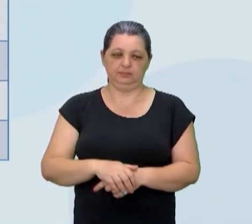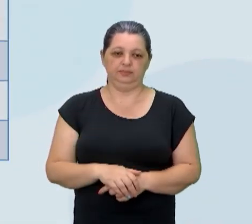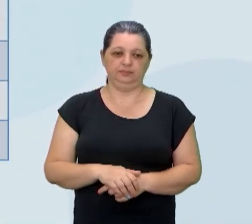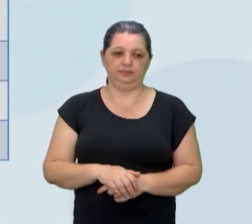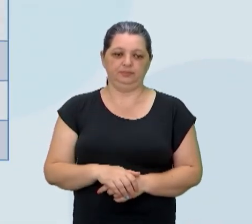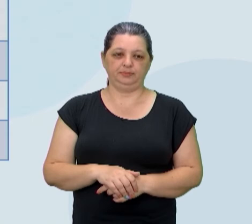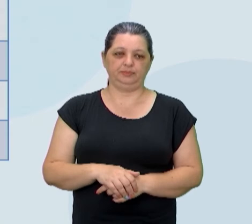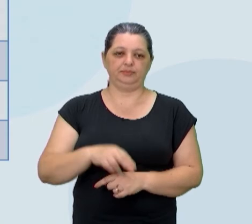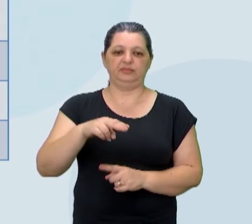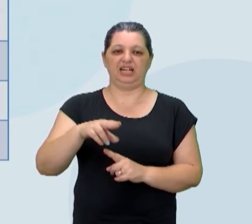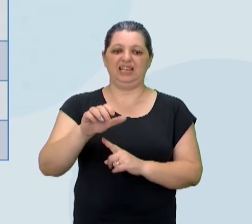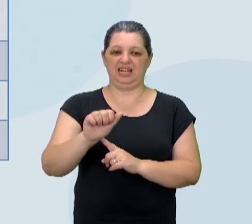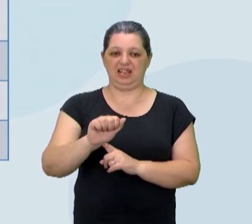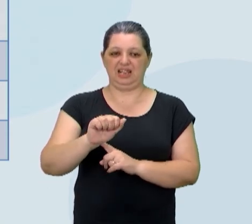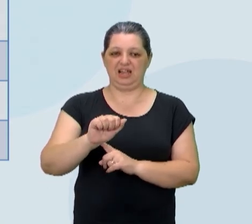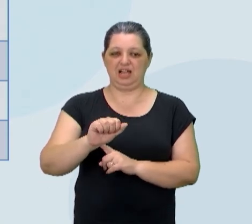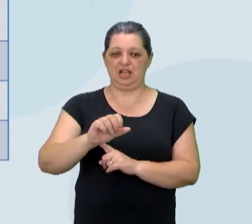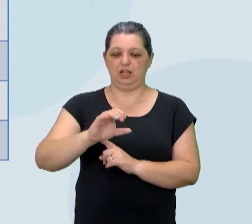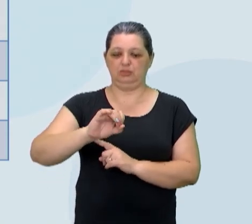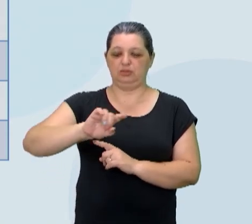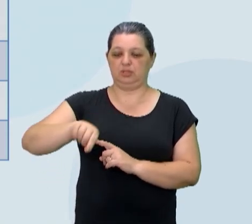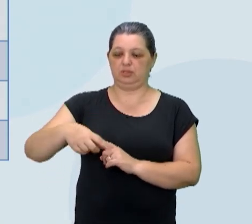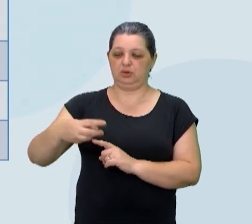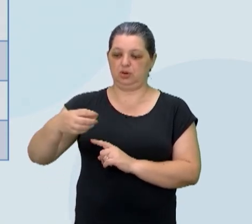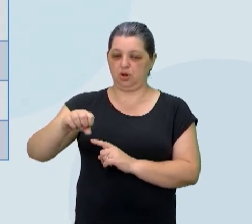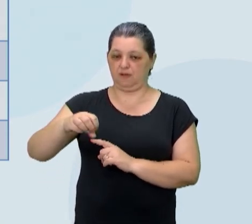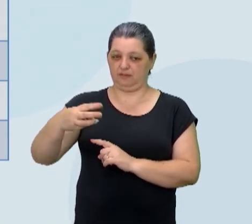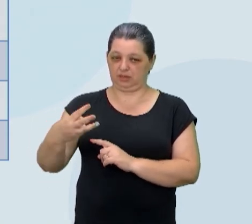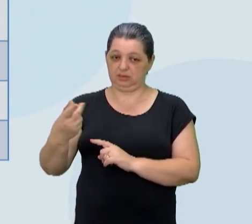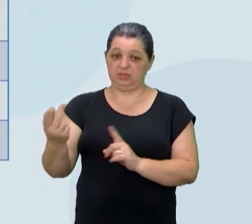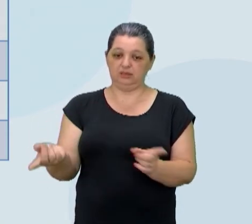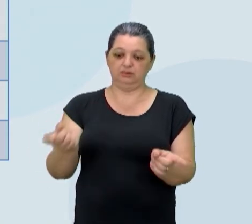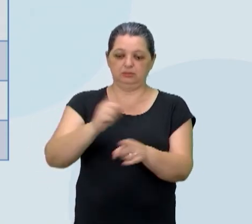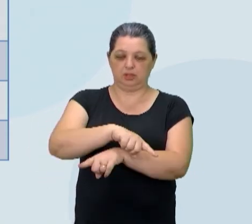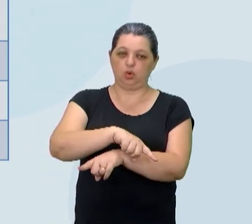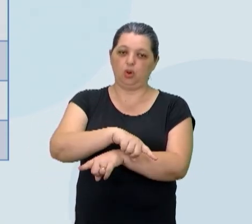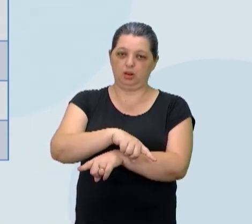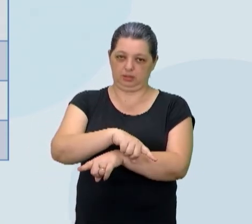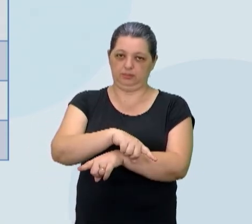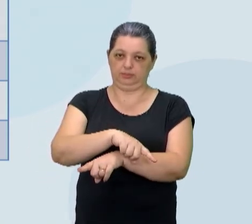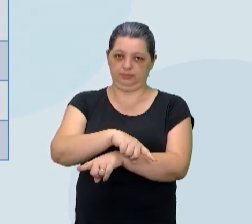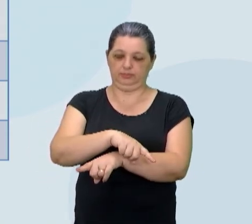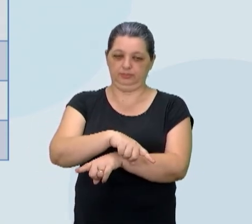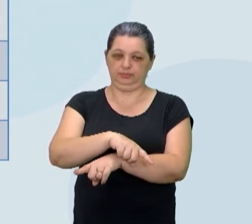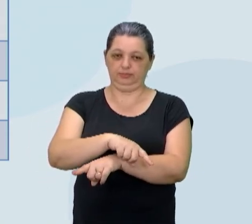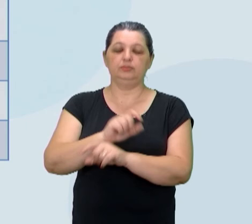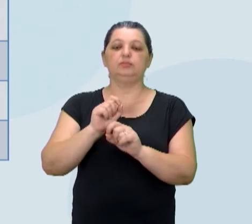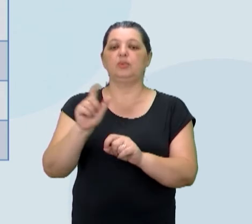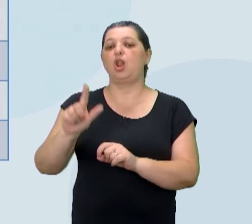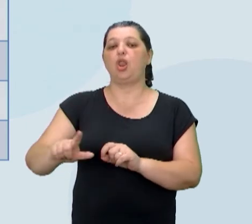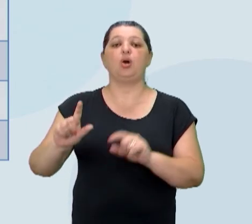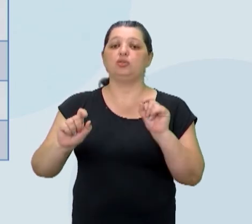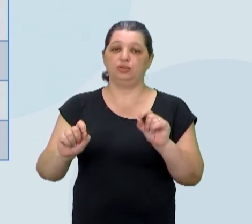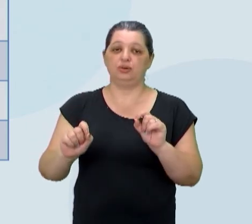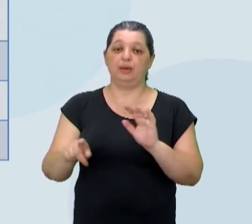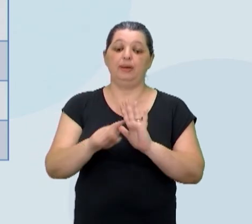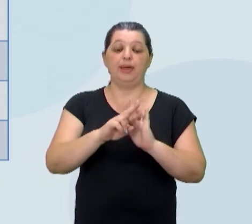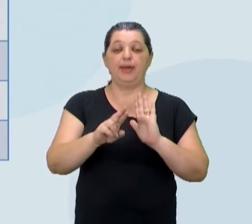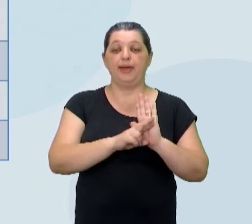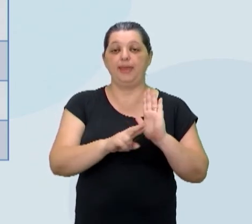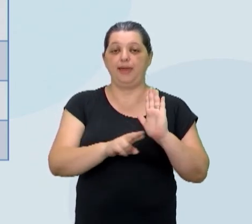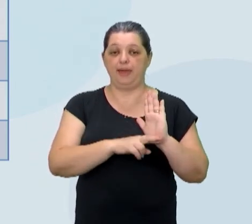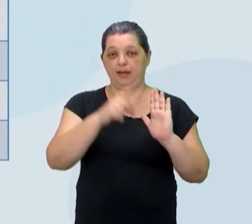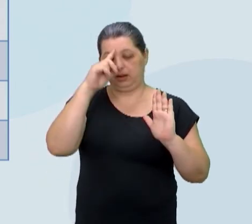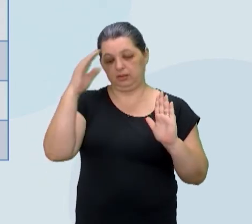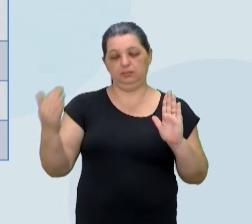do Na é o 0,93, mas eles estão em posições diferentes. Então, qual é a lógica? Qual é a regra?